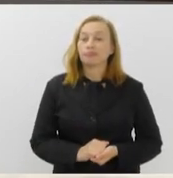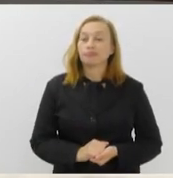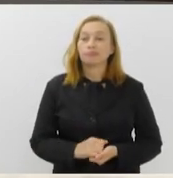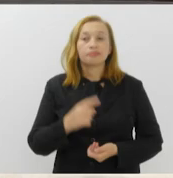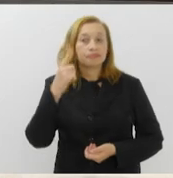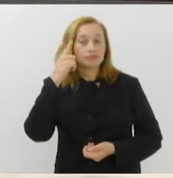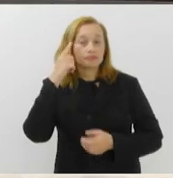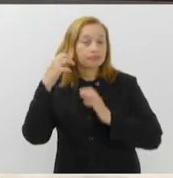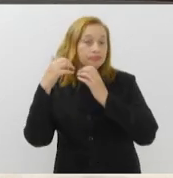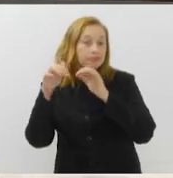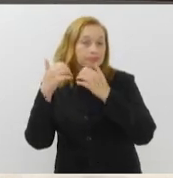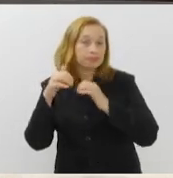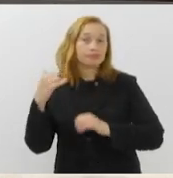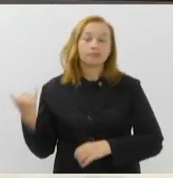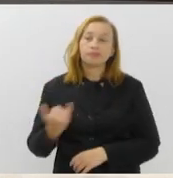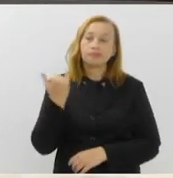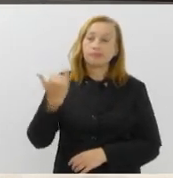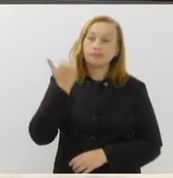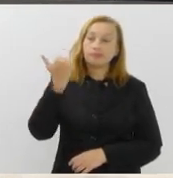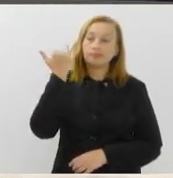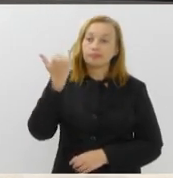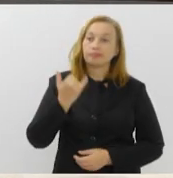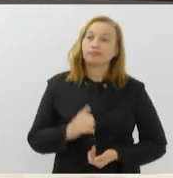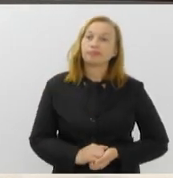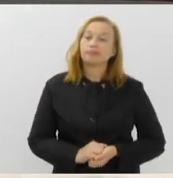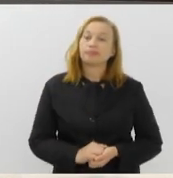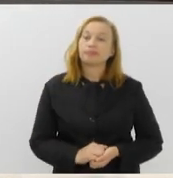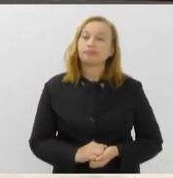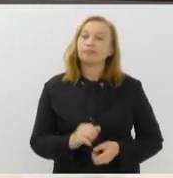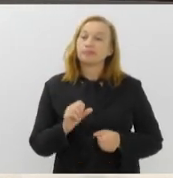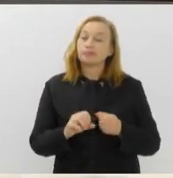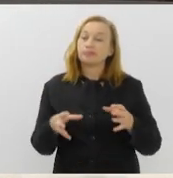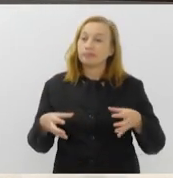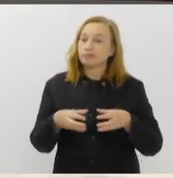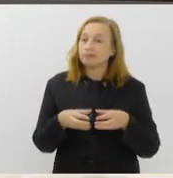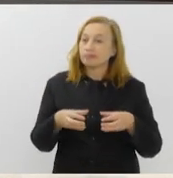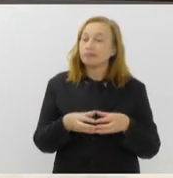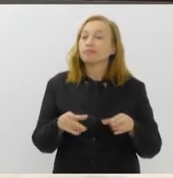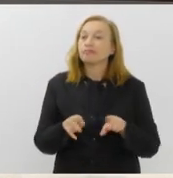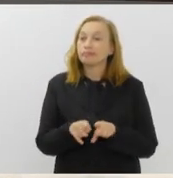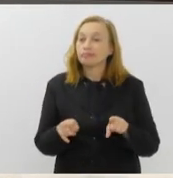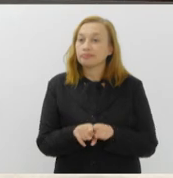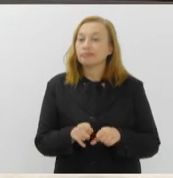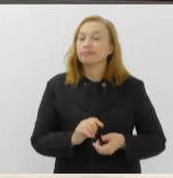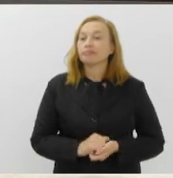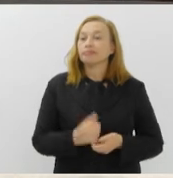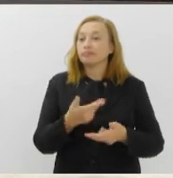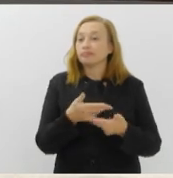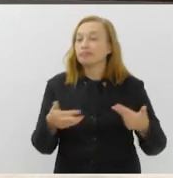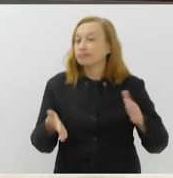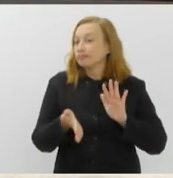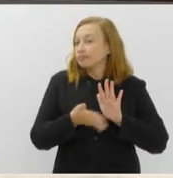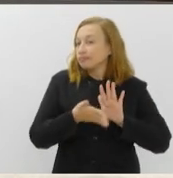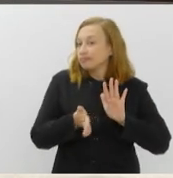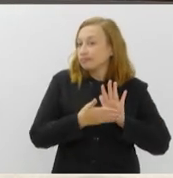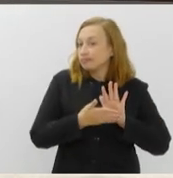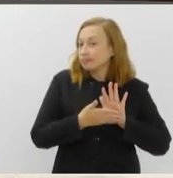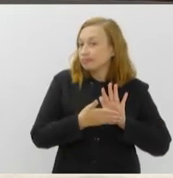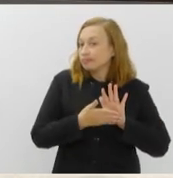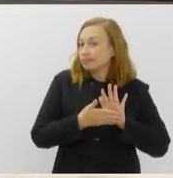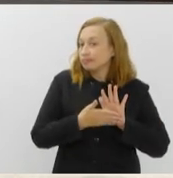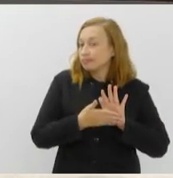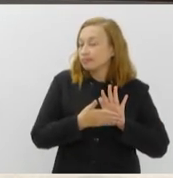reflexões importantíssimas que vamos fazer aqui coletivamente, também muitas propostas e